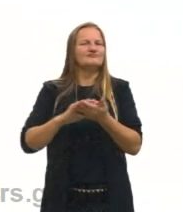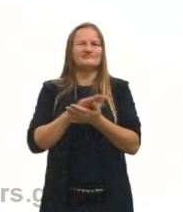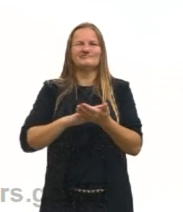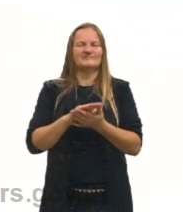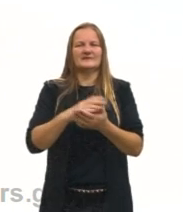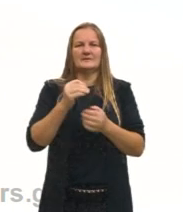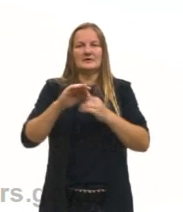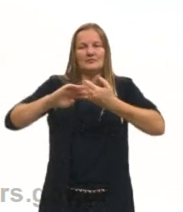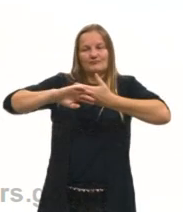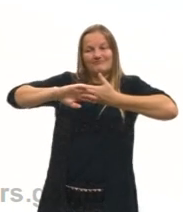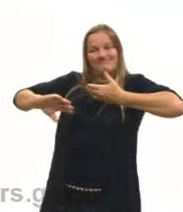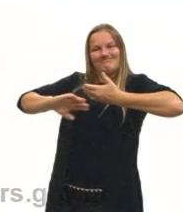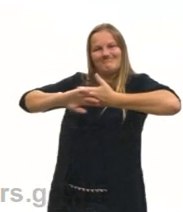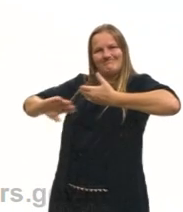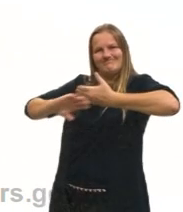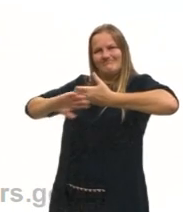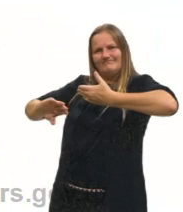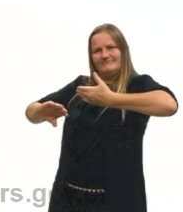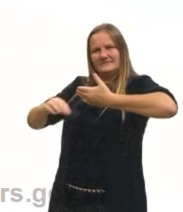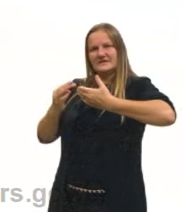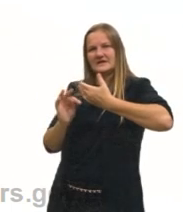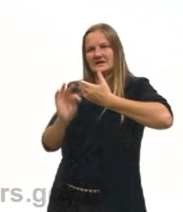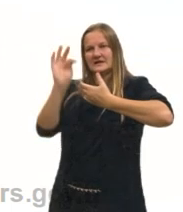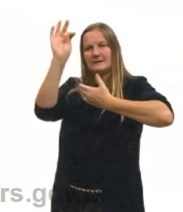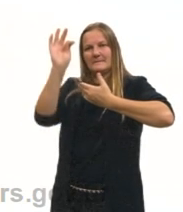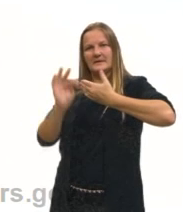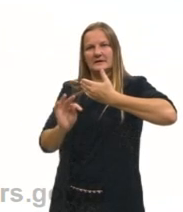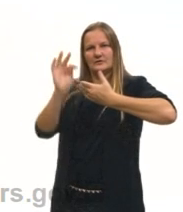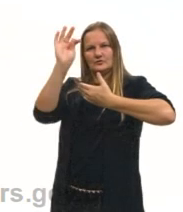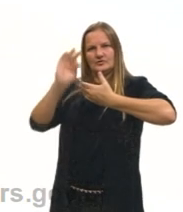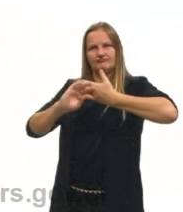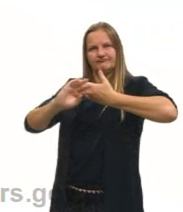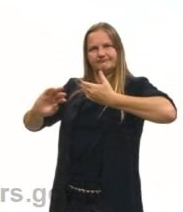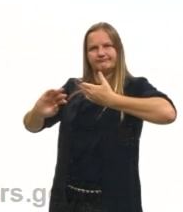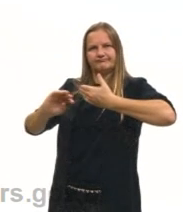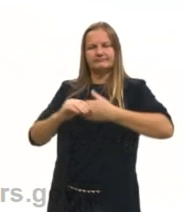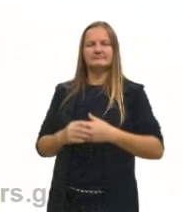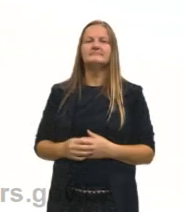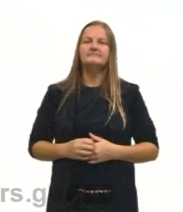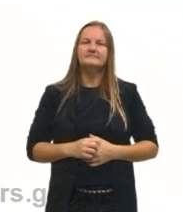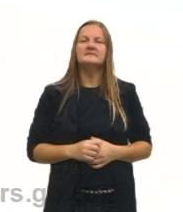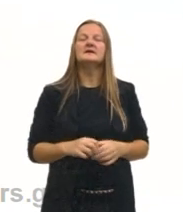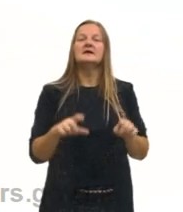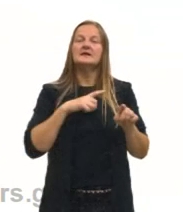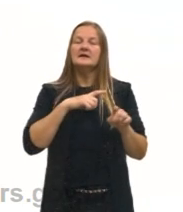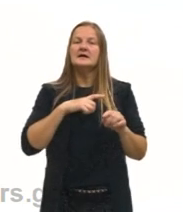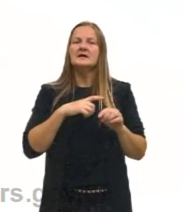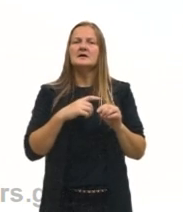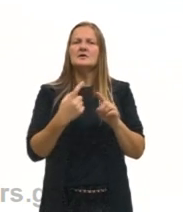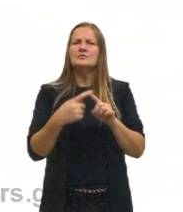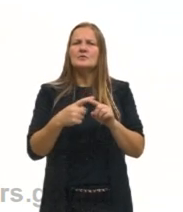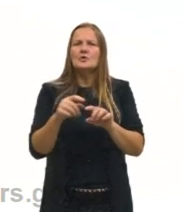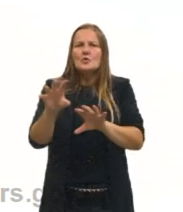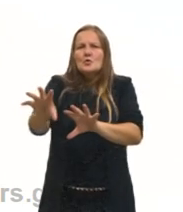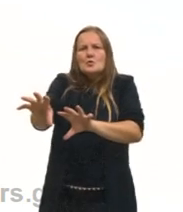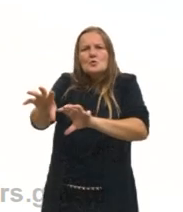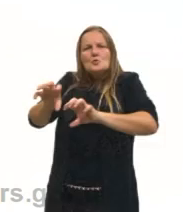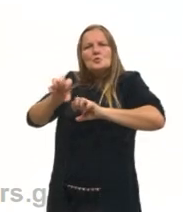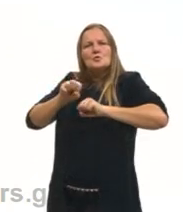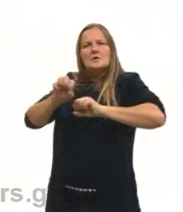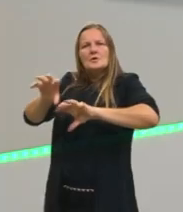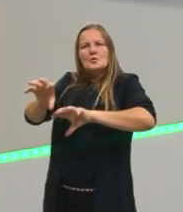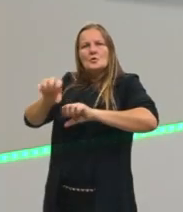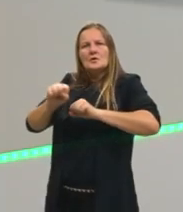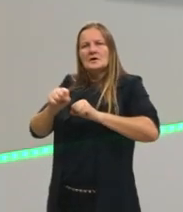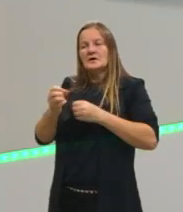utilizados como isolantes térmicos e não Condutores térmicos e eles possuem país em uma forte tendência de atrair os